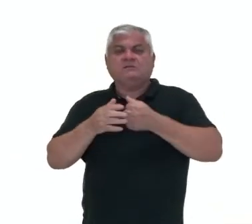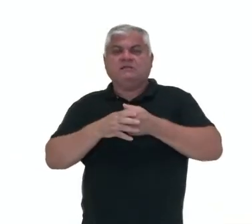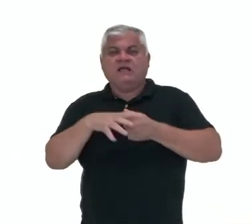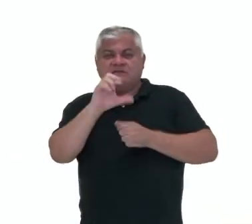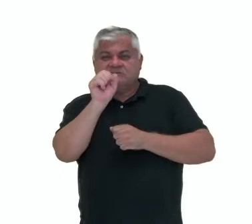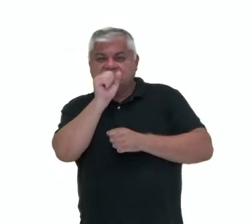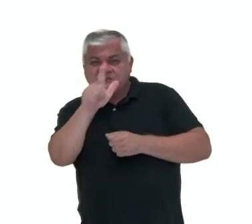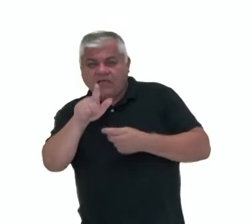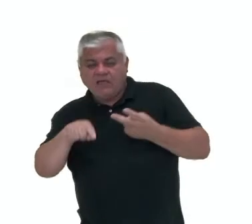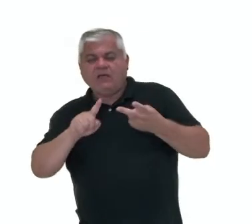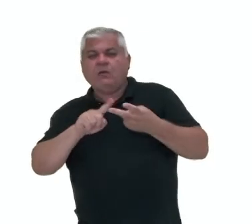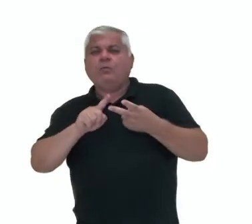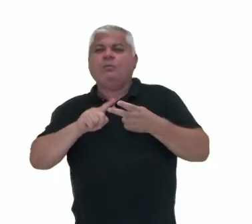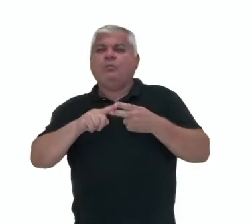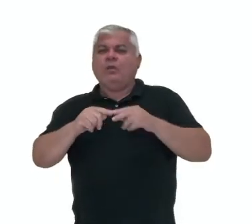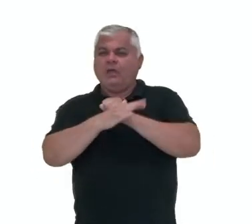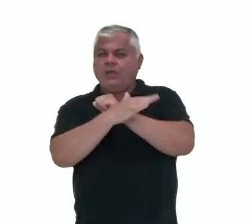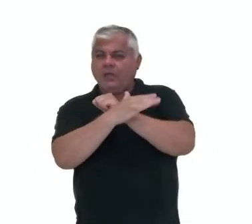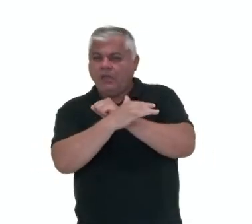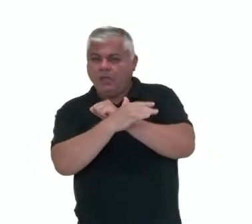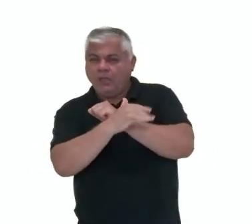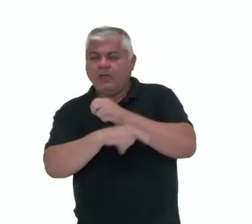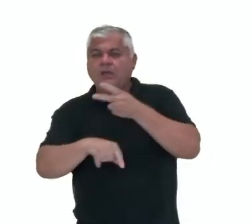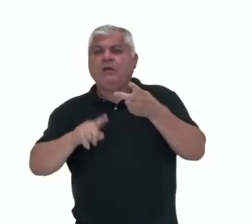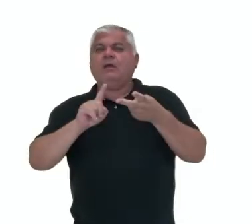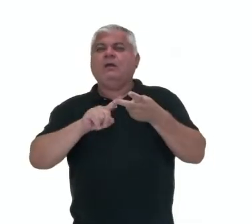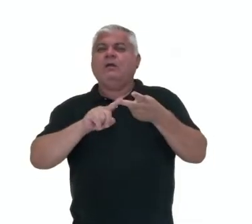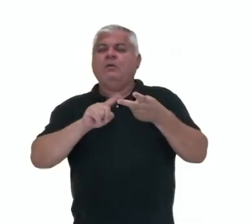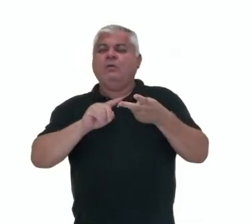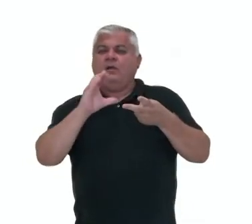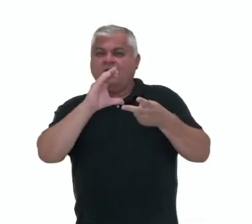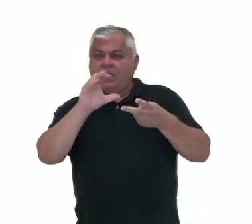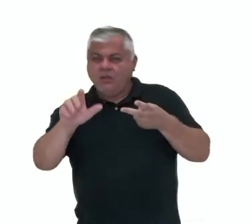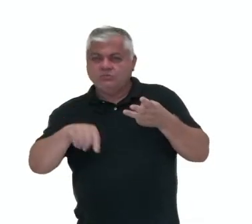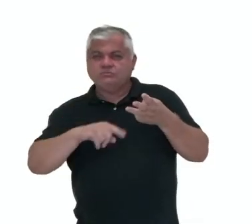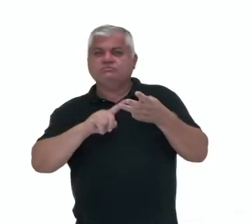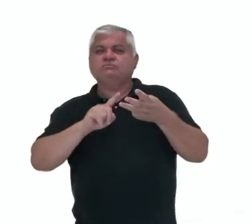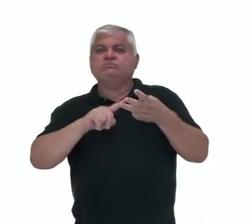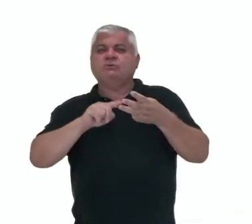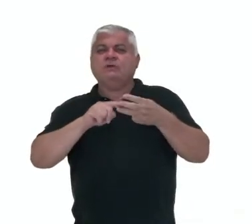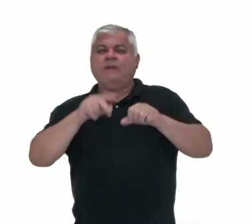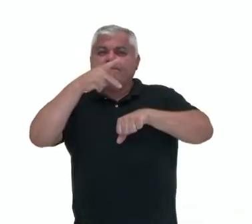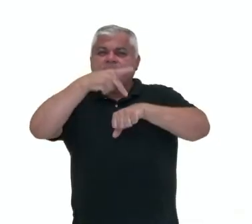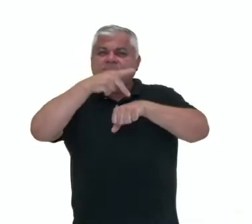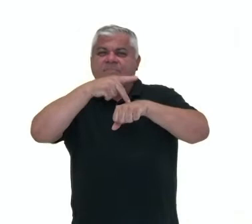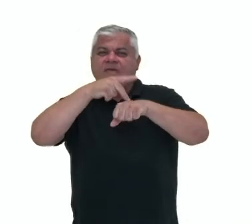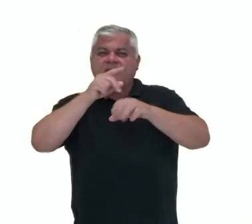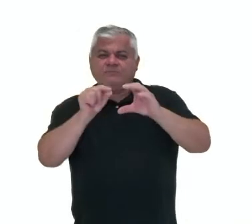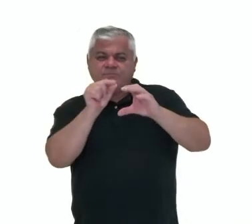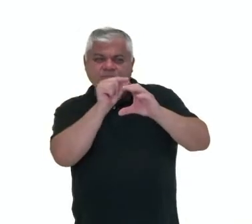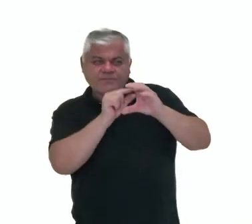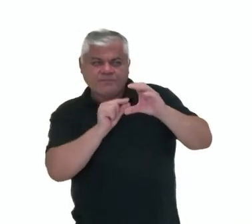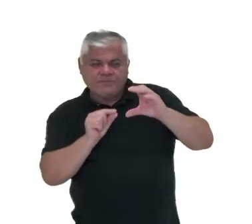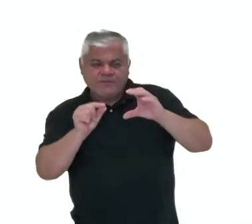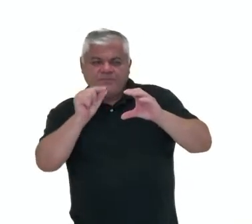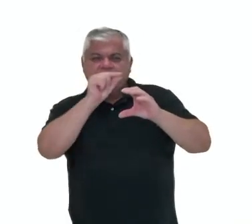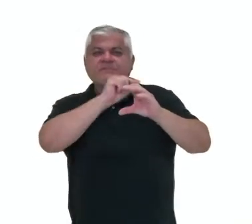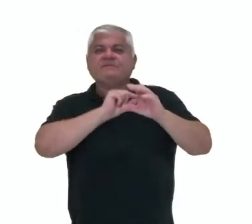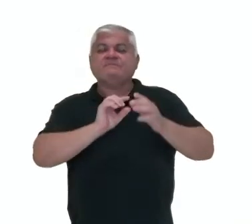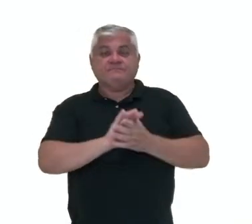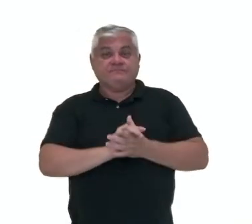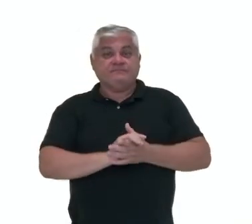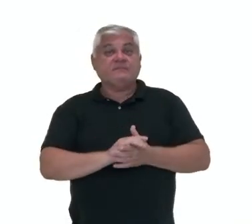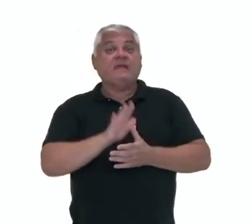algum tipo ali de sal, cálcio, que vai formando esse acúmulo de pedrinhas ao longo de muito tempo.